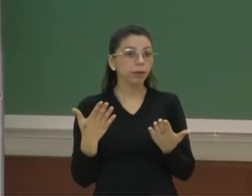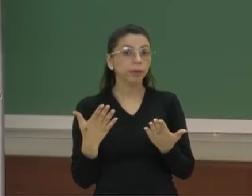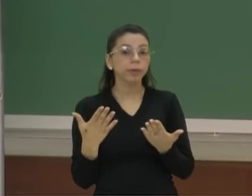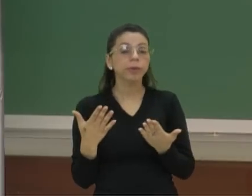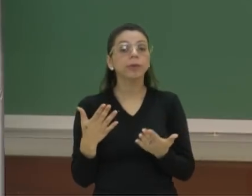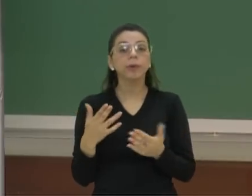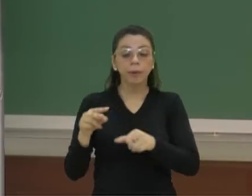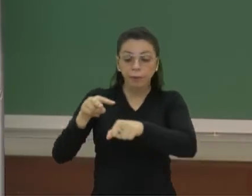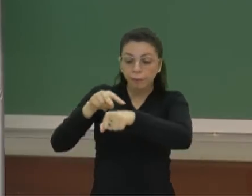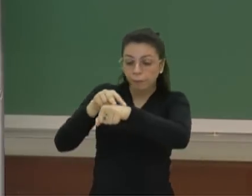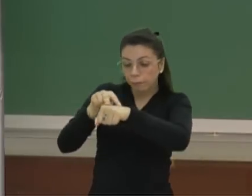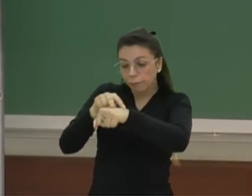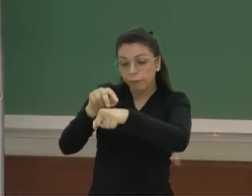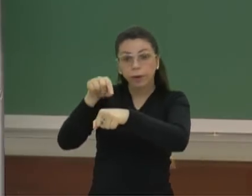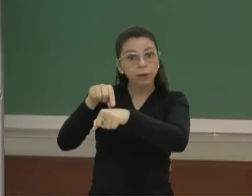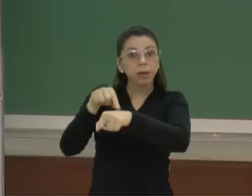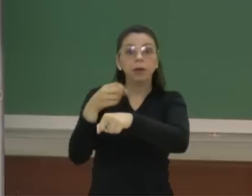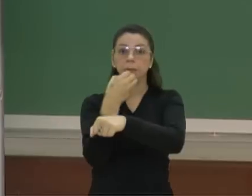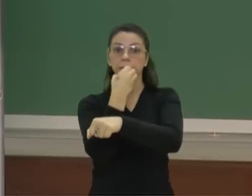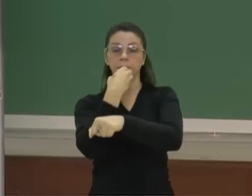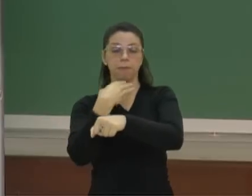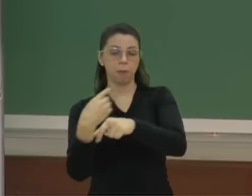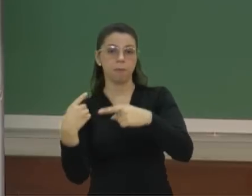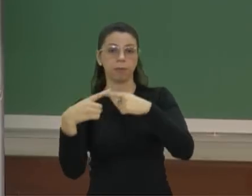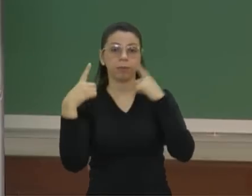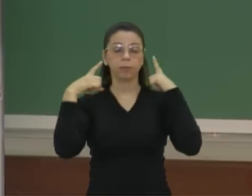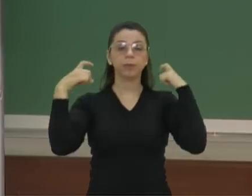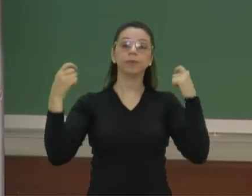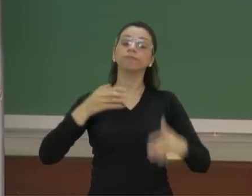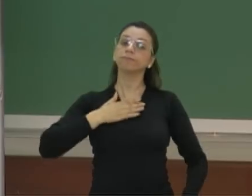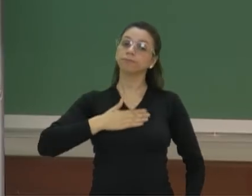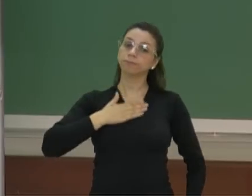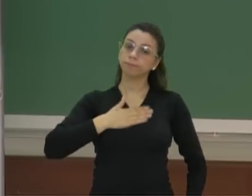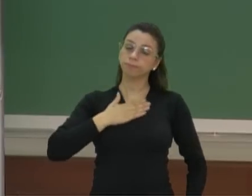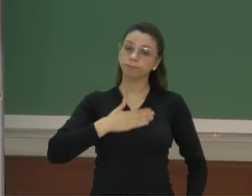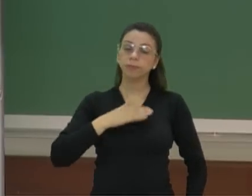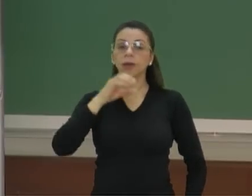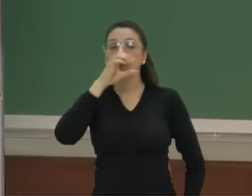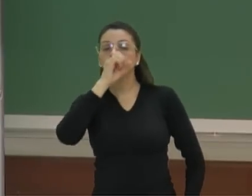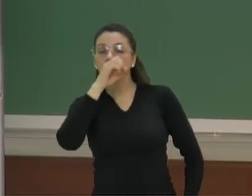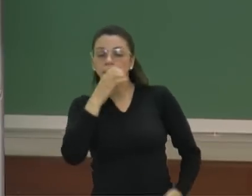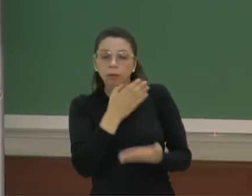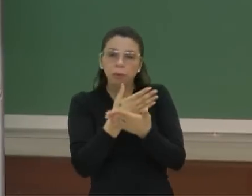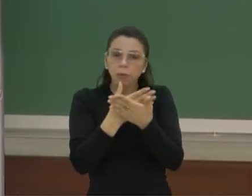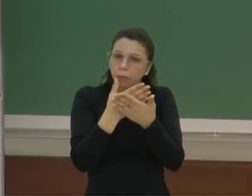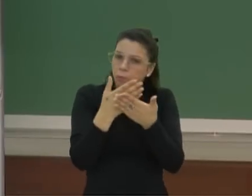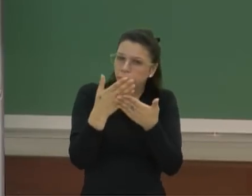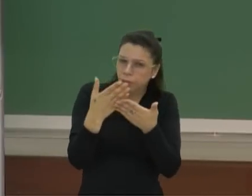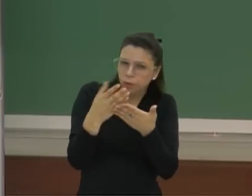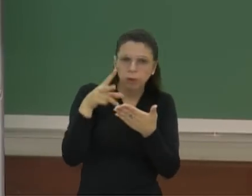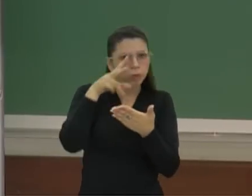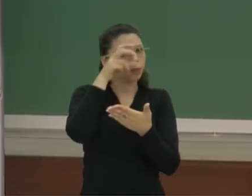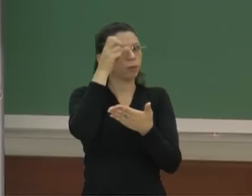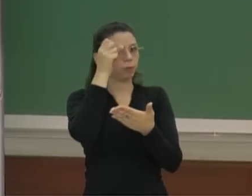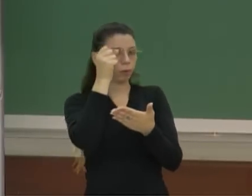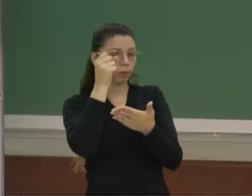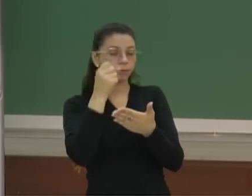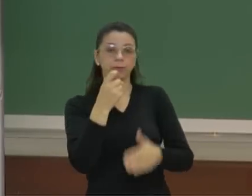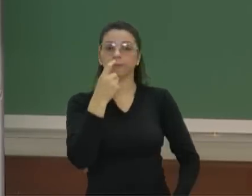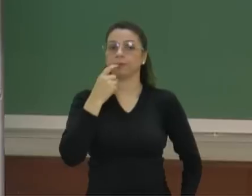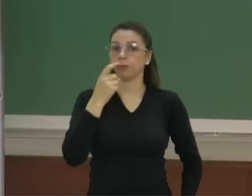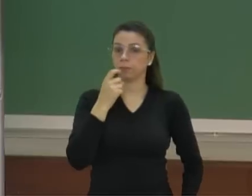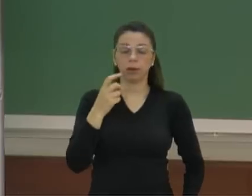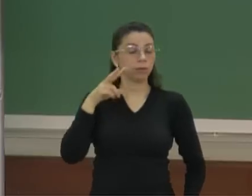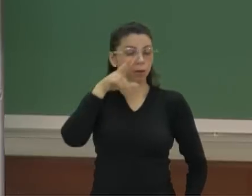verde é bom, esse som é agradável ao nosso ouvido. Laranja, ele está começando a ficar muito intenso. Vermelho, ele